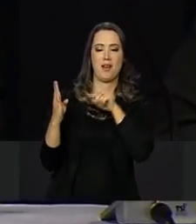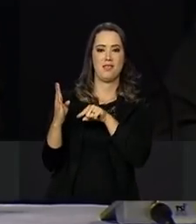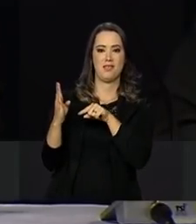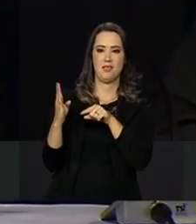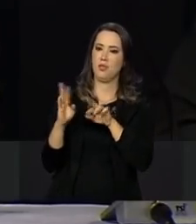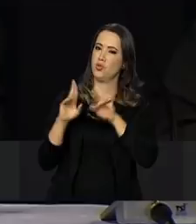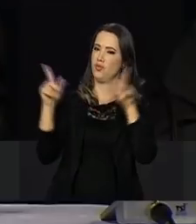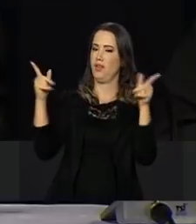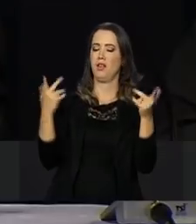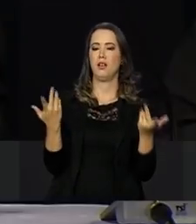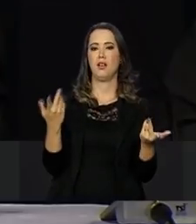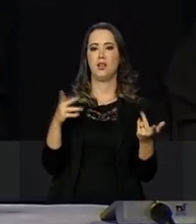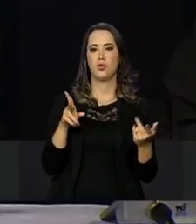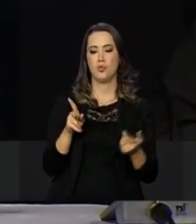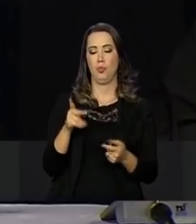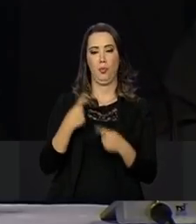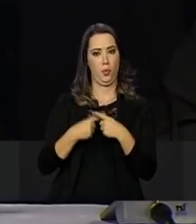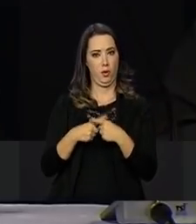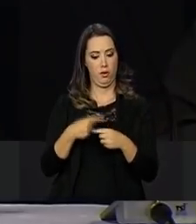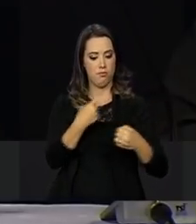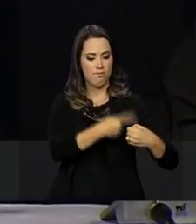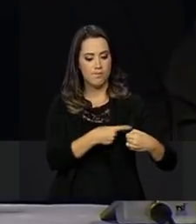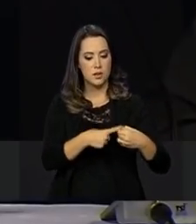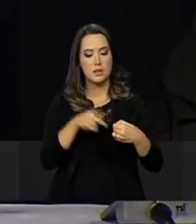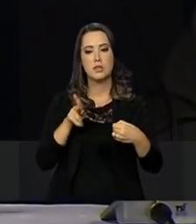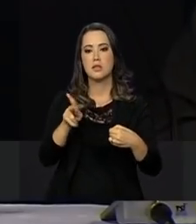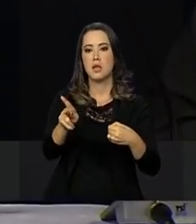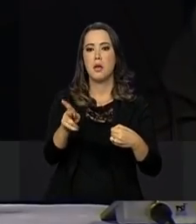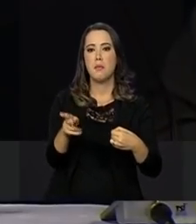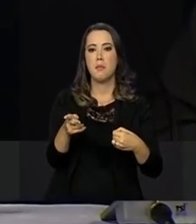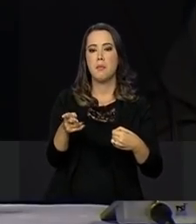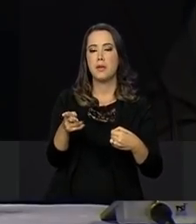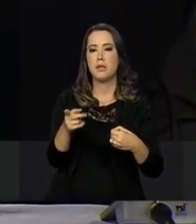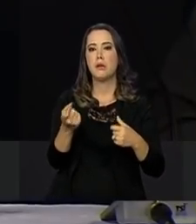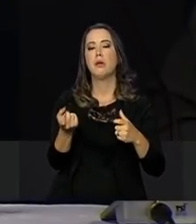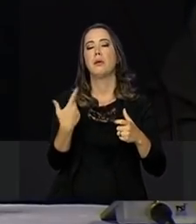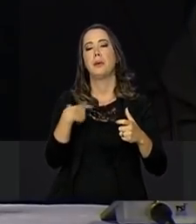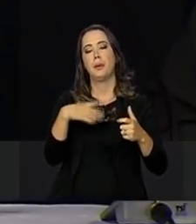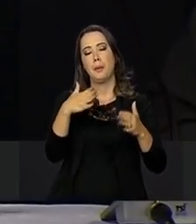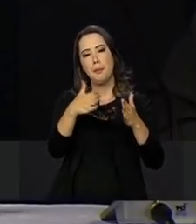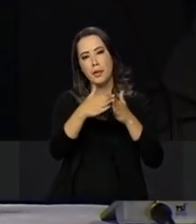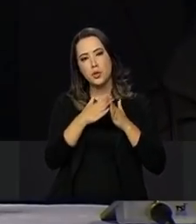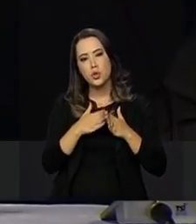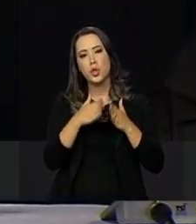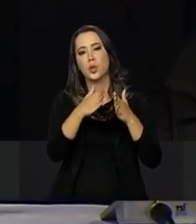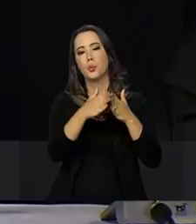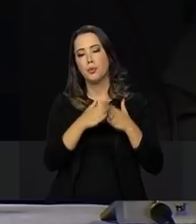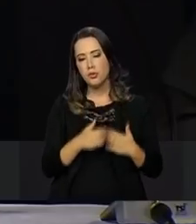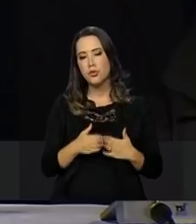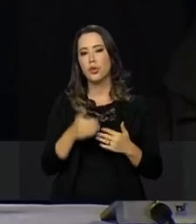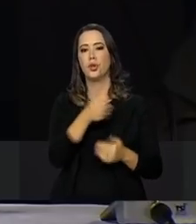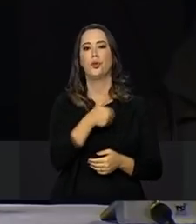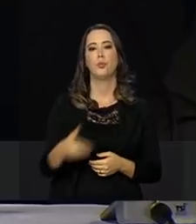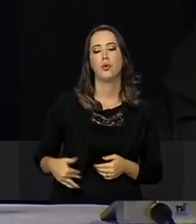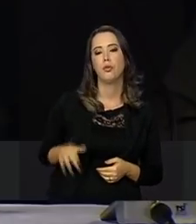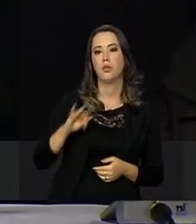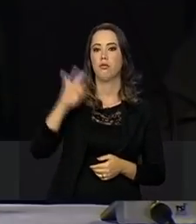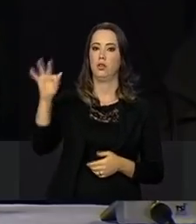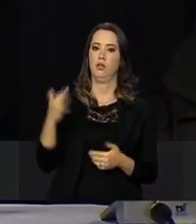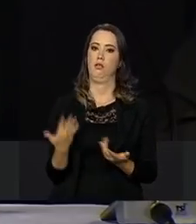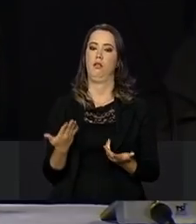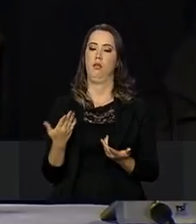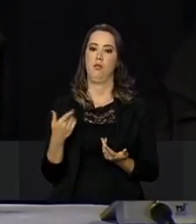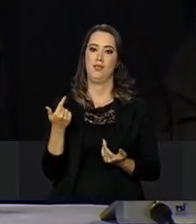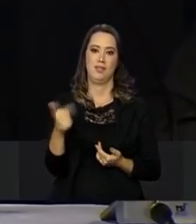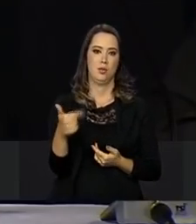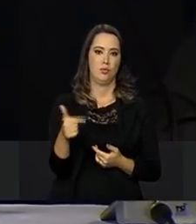estados estão a todo momento dependendo da União Federal. Não fosse a atividade da União Federal, os estados que